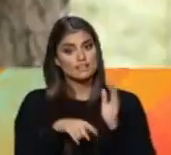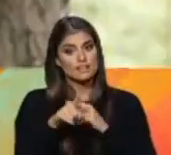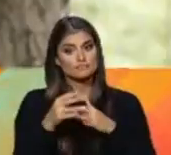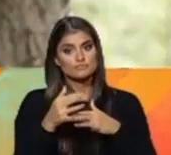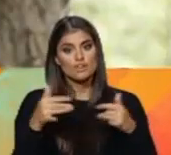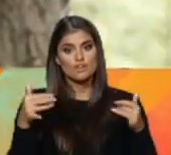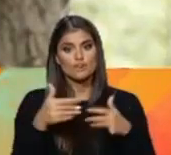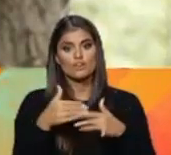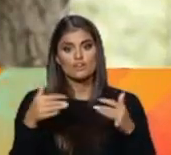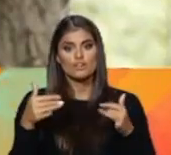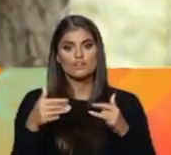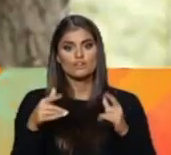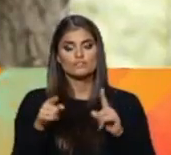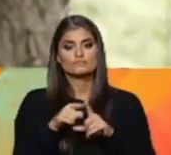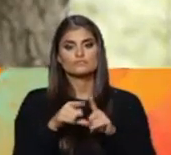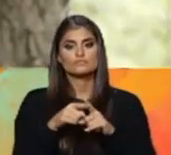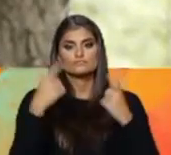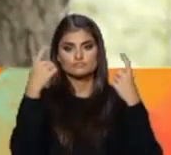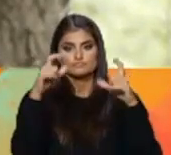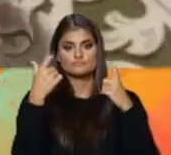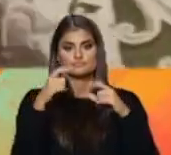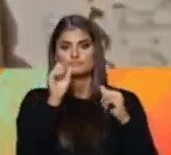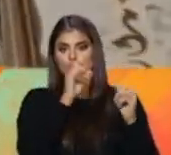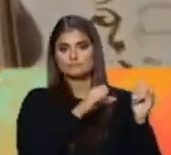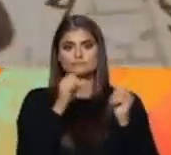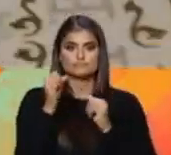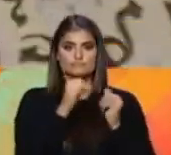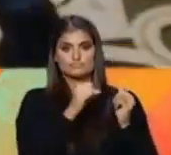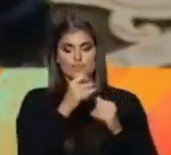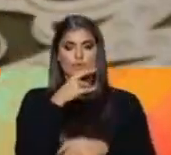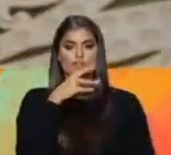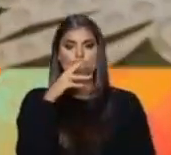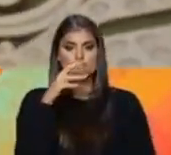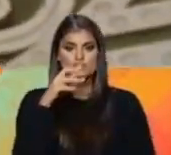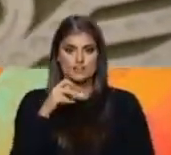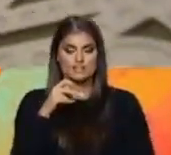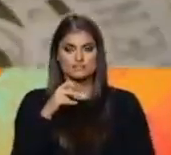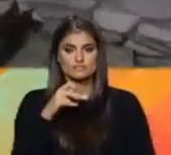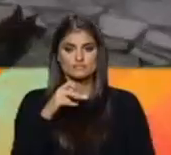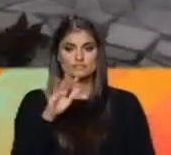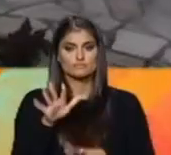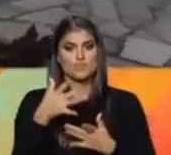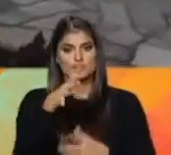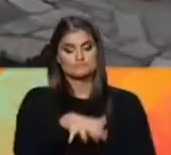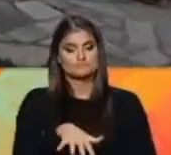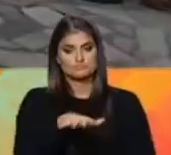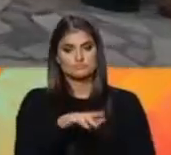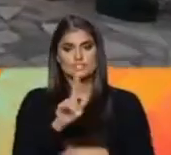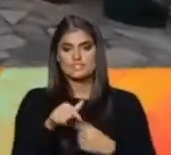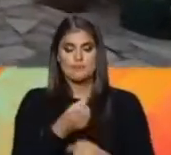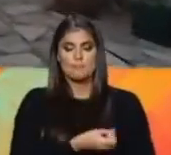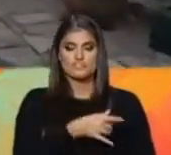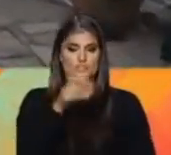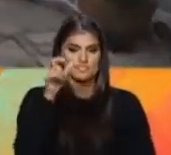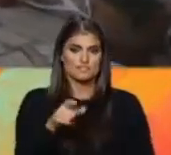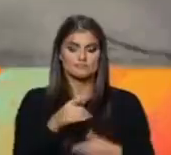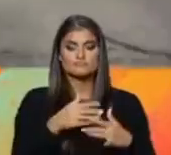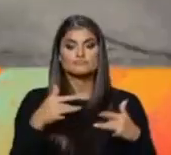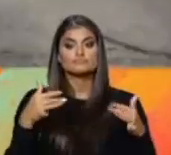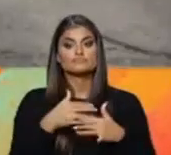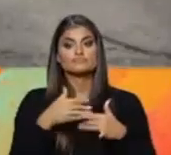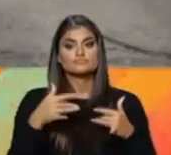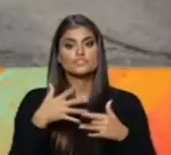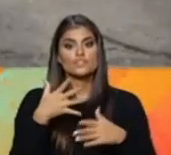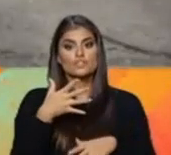sua concertina, dar a sua esquadra, a sua desgarrada ao aniversariante ou onde é que seja. Sempre foi a paixão dele tocar concertina, eu